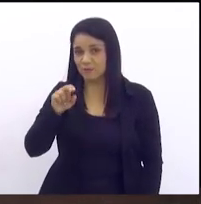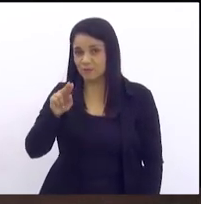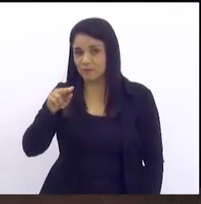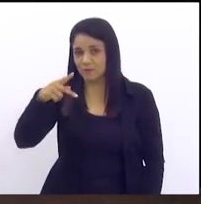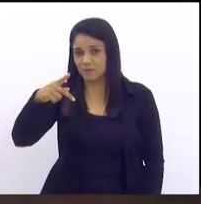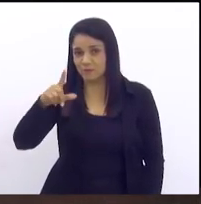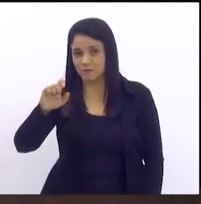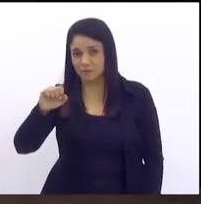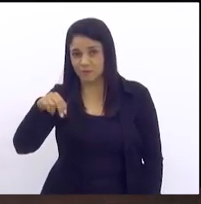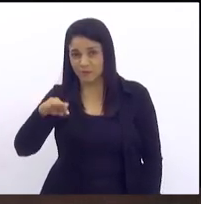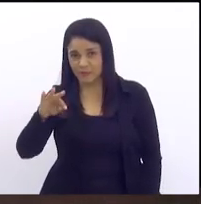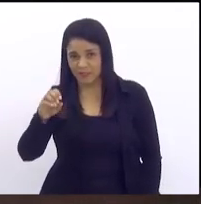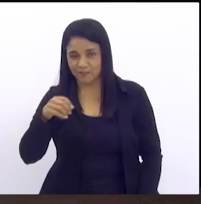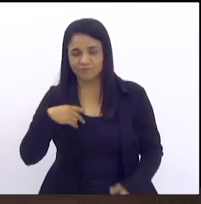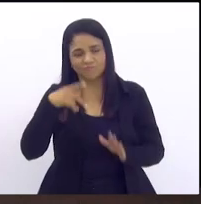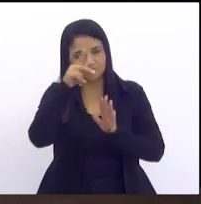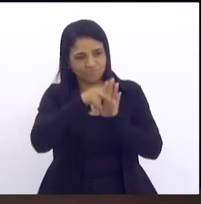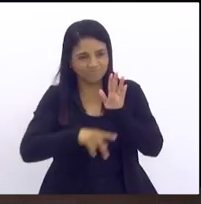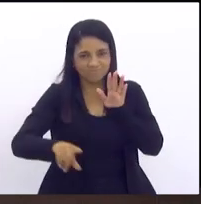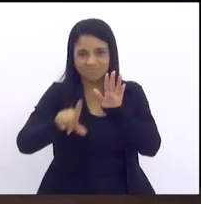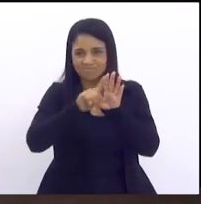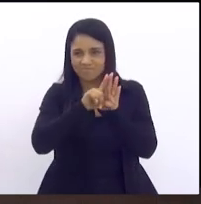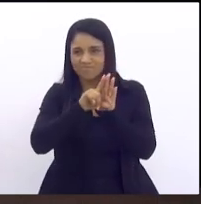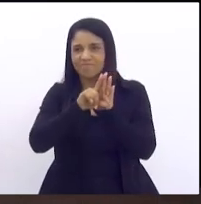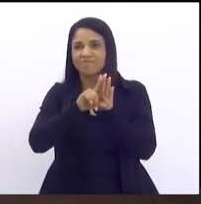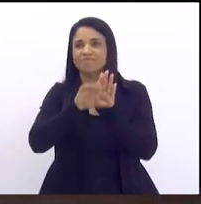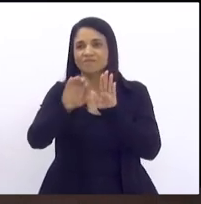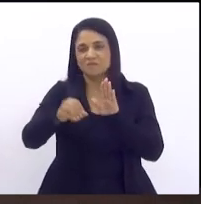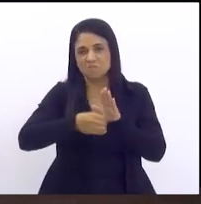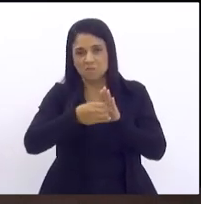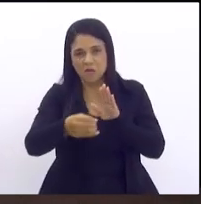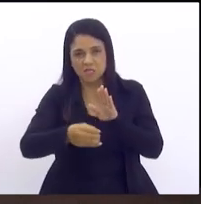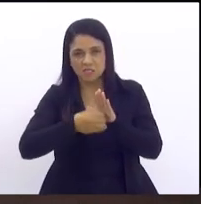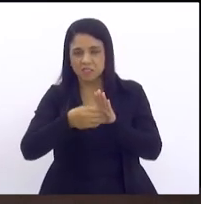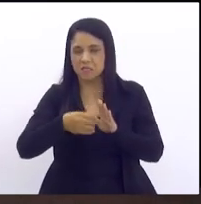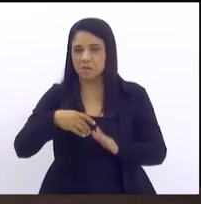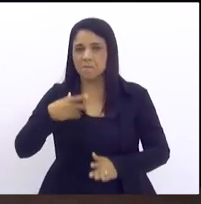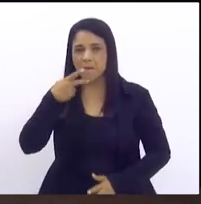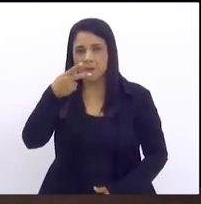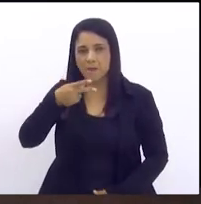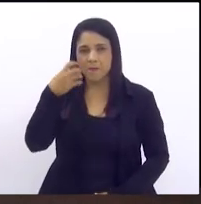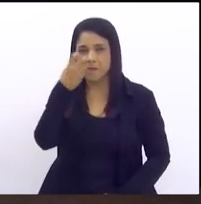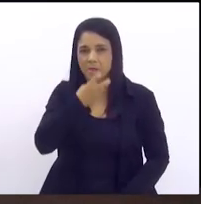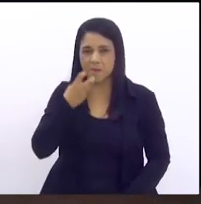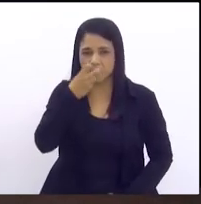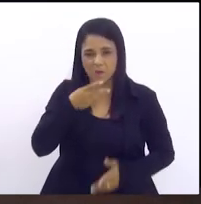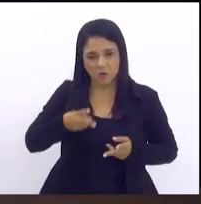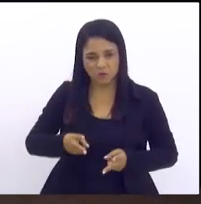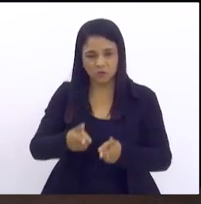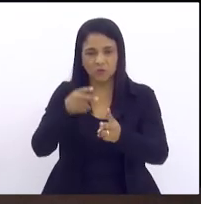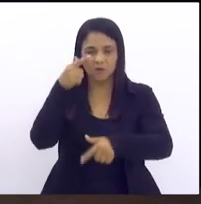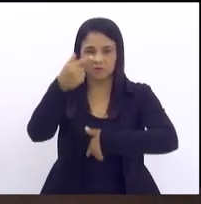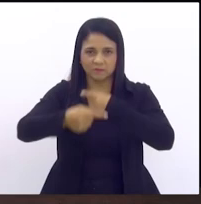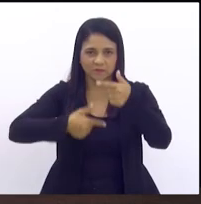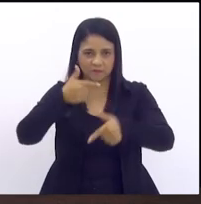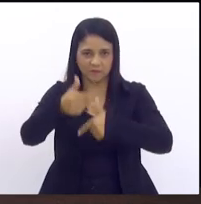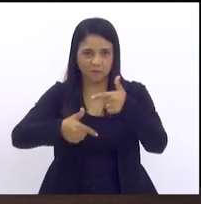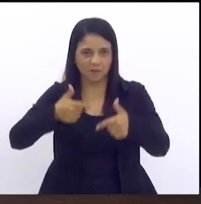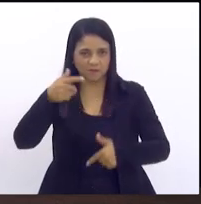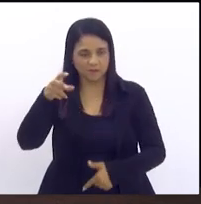vezes para que os projetos pudessem ter um parecer oral, para que pudesse dar continuidade nos trabalhos no dia de quinta-feira.